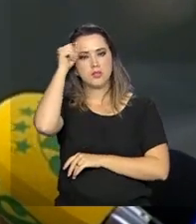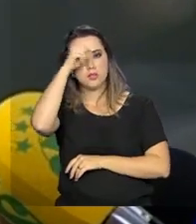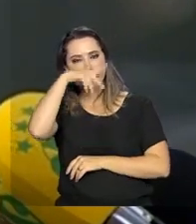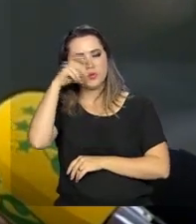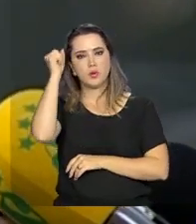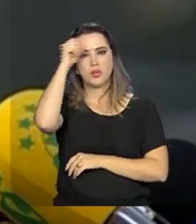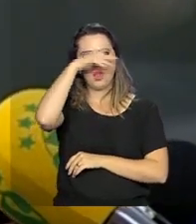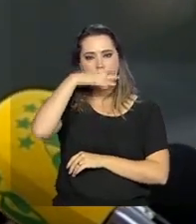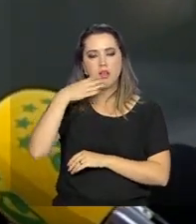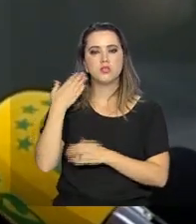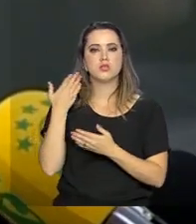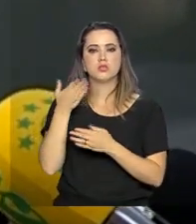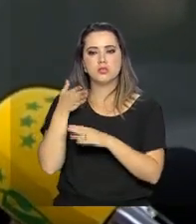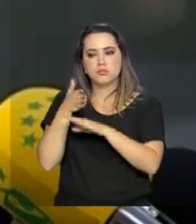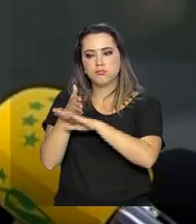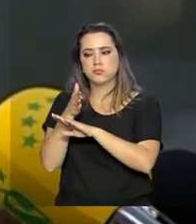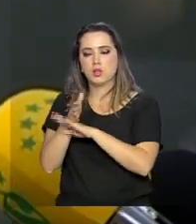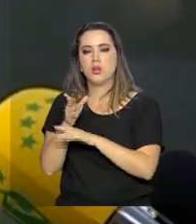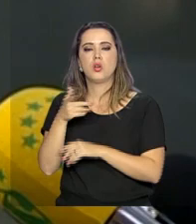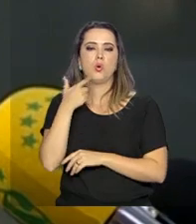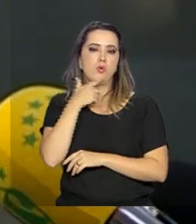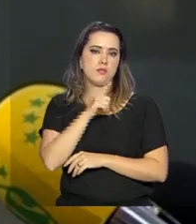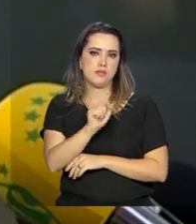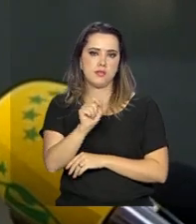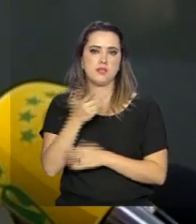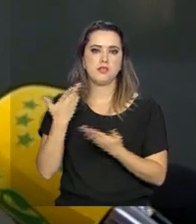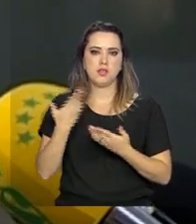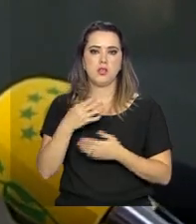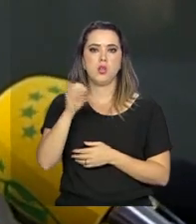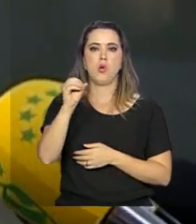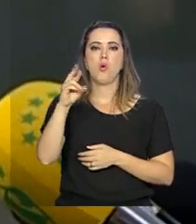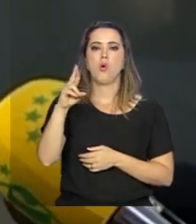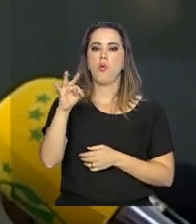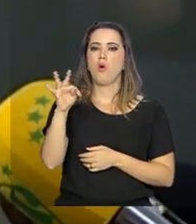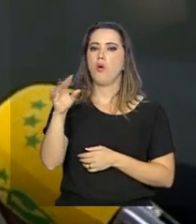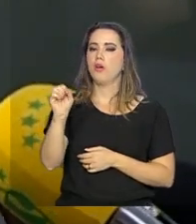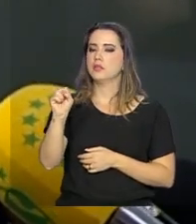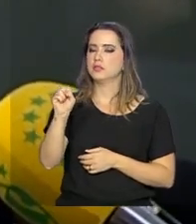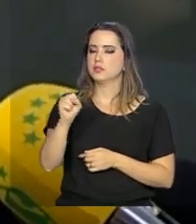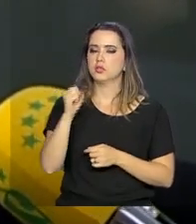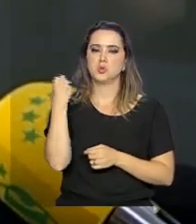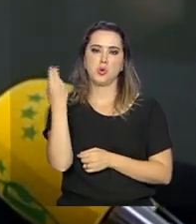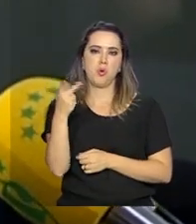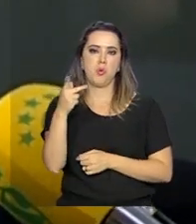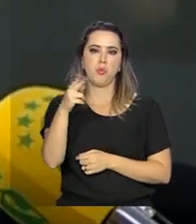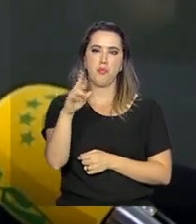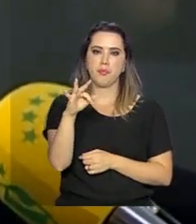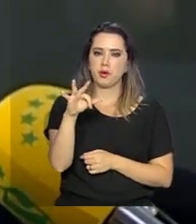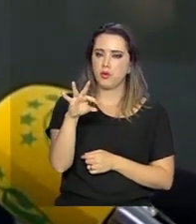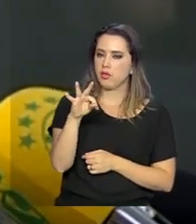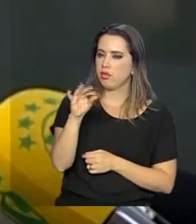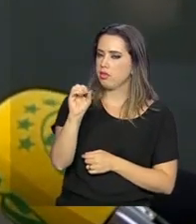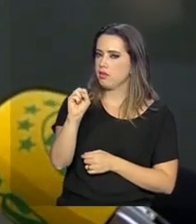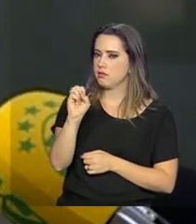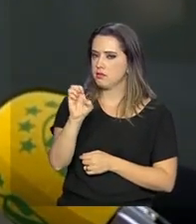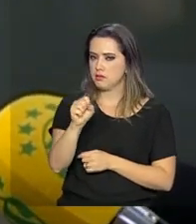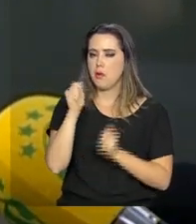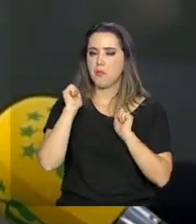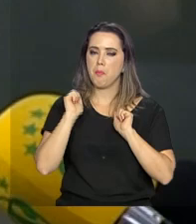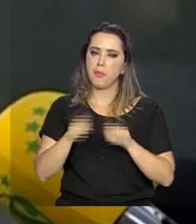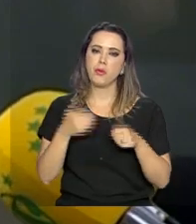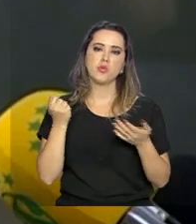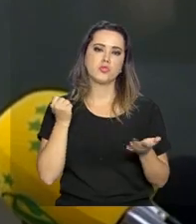até acesso a essas horas defronte que agora eles vão ter a possibilidade de usar o seu próprio recurso para custear